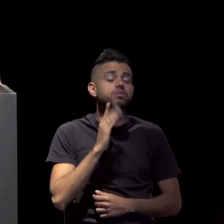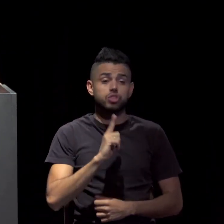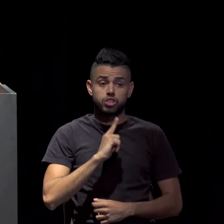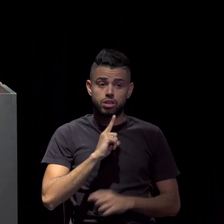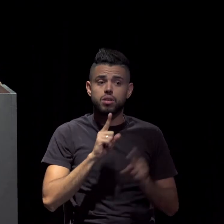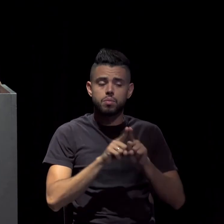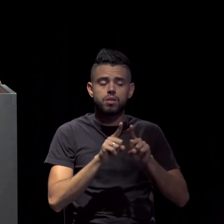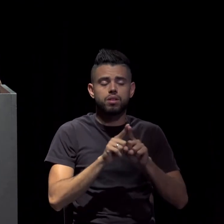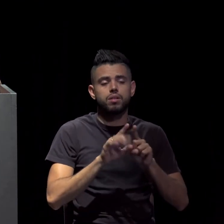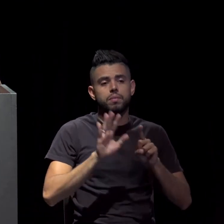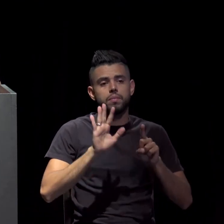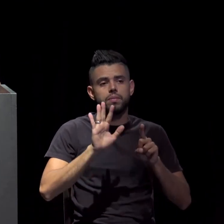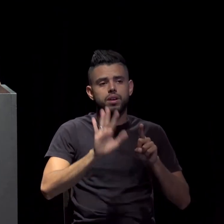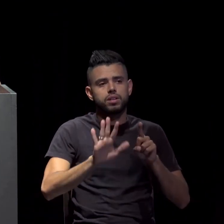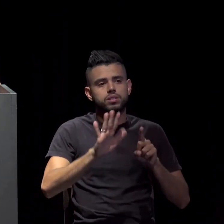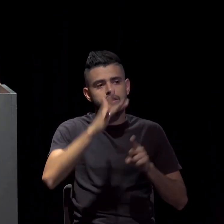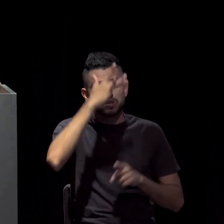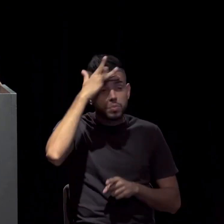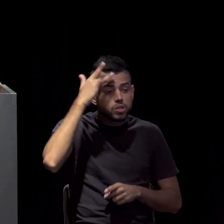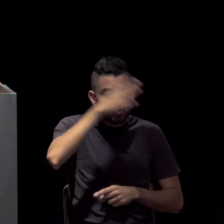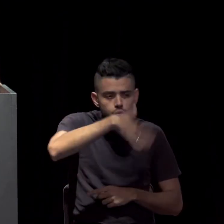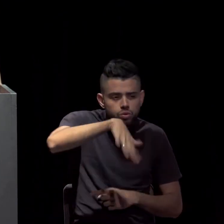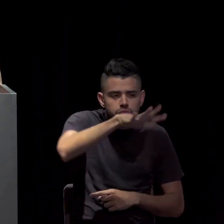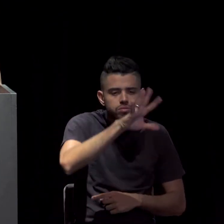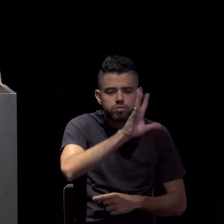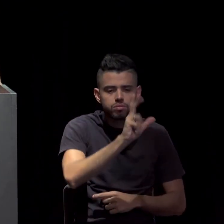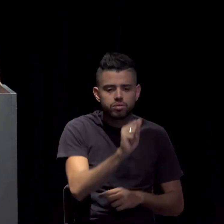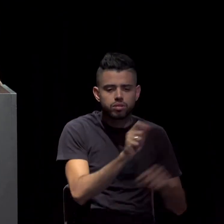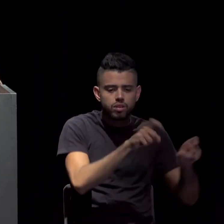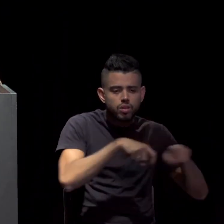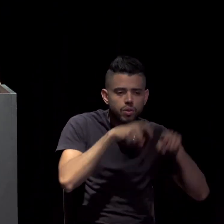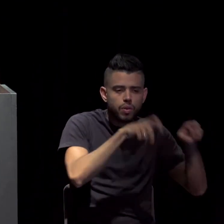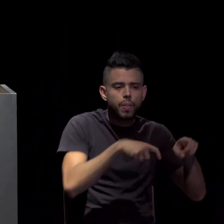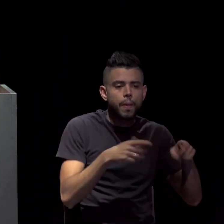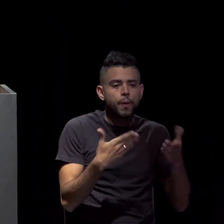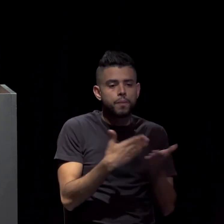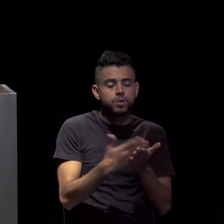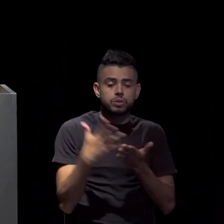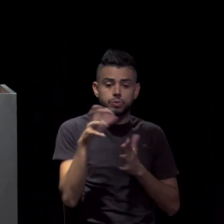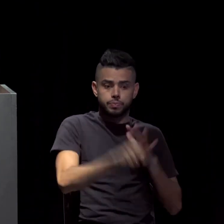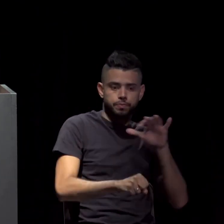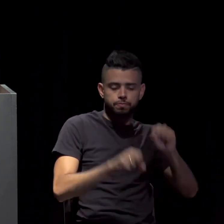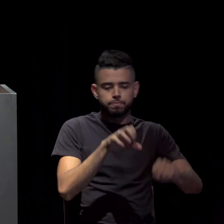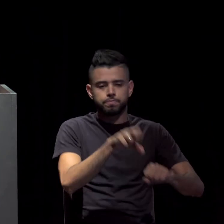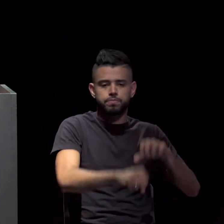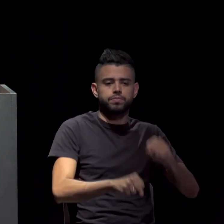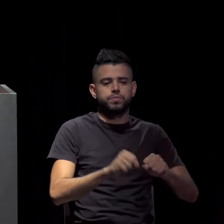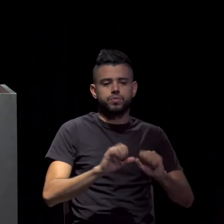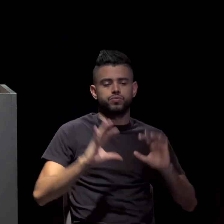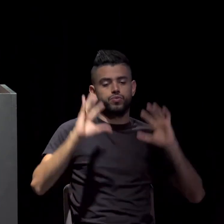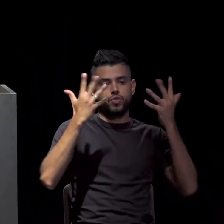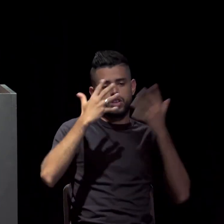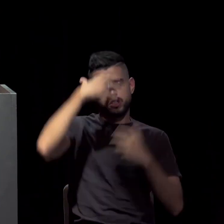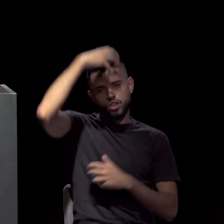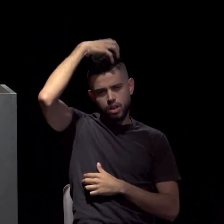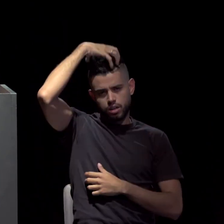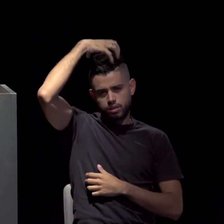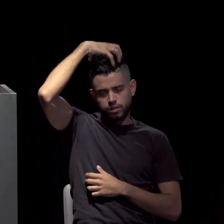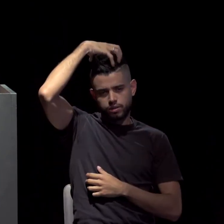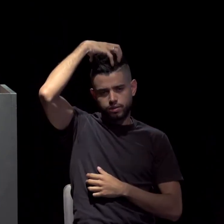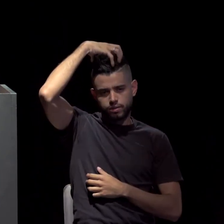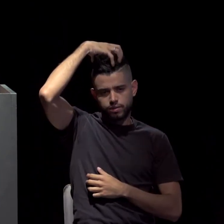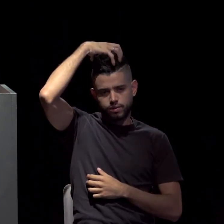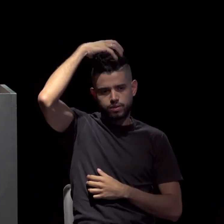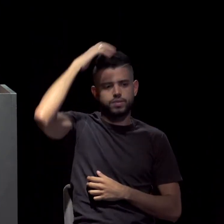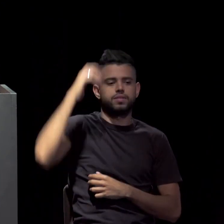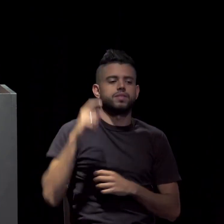os afrodescendentes, sobretudo das áreas rurais, foram se apropriando desse universo das folias de reis. E, em muitos aspectos, questões